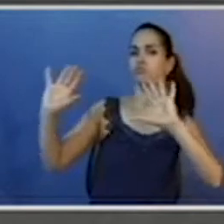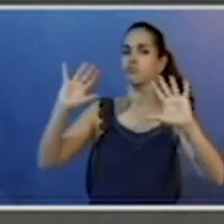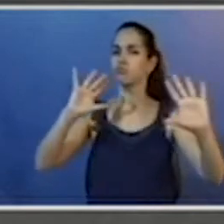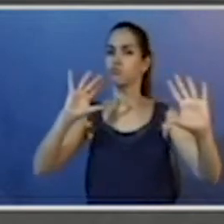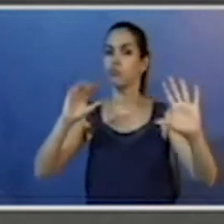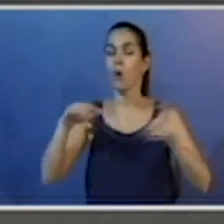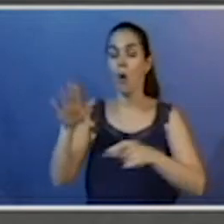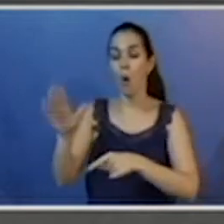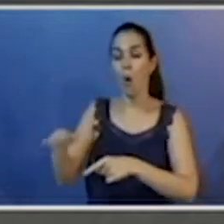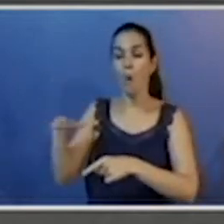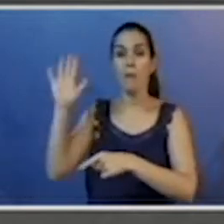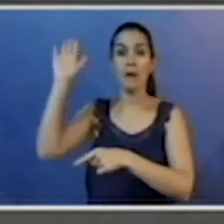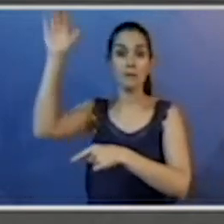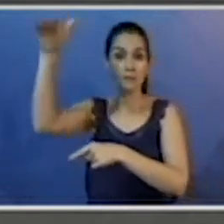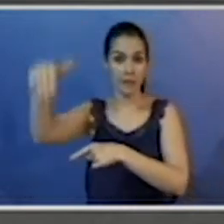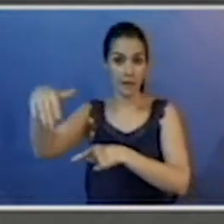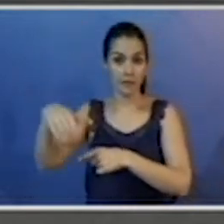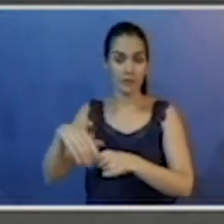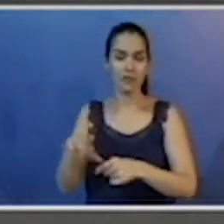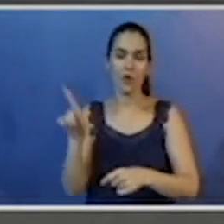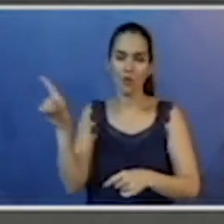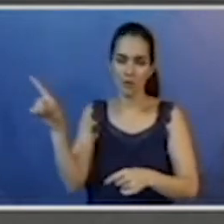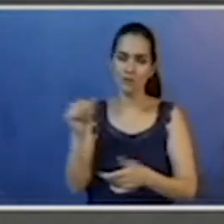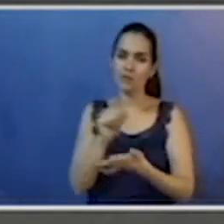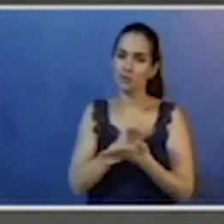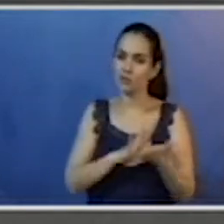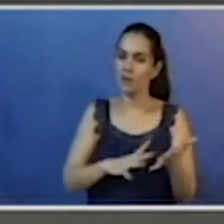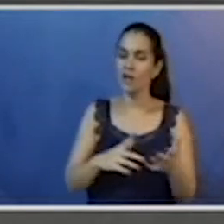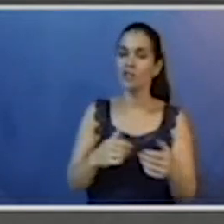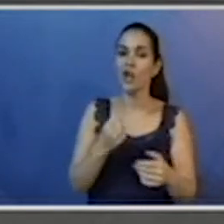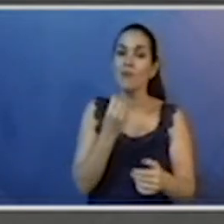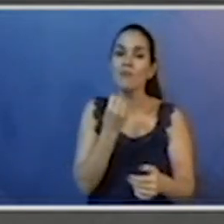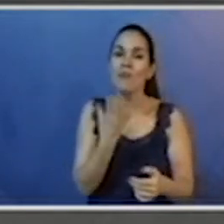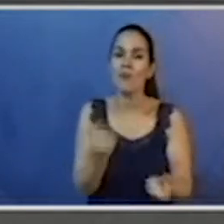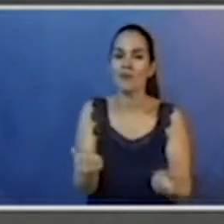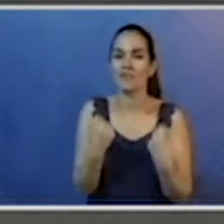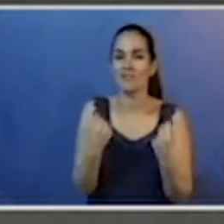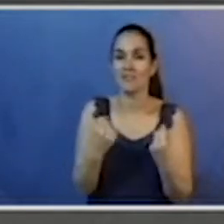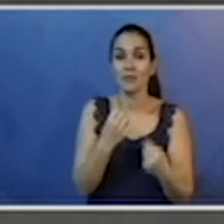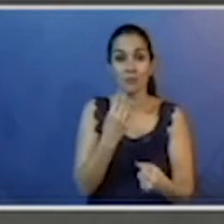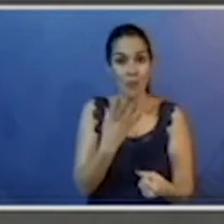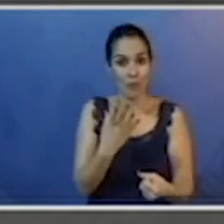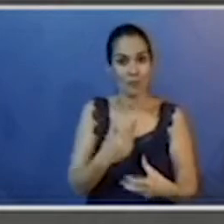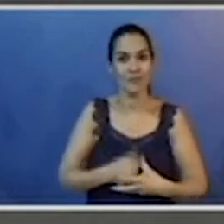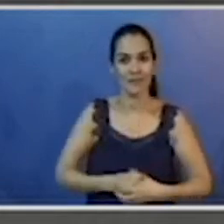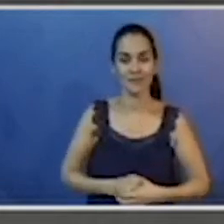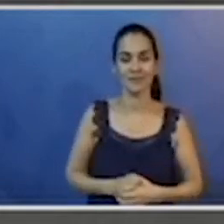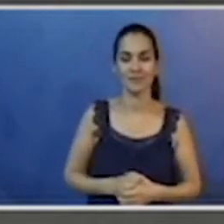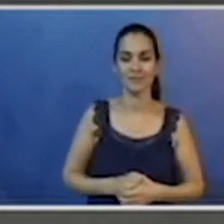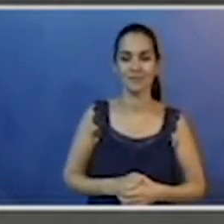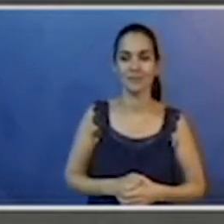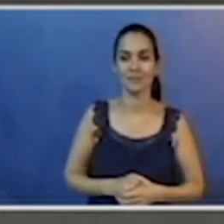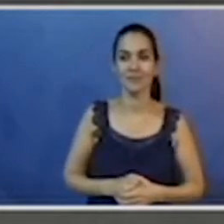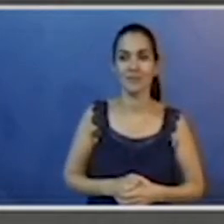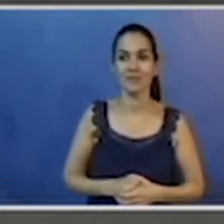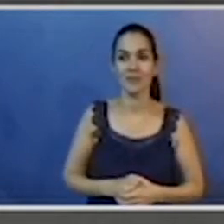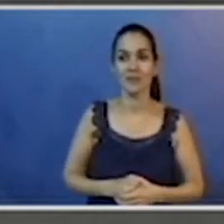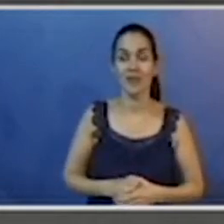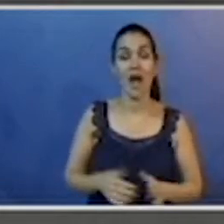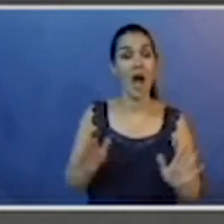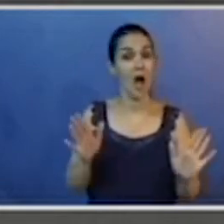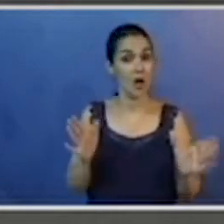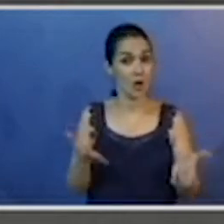basquete na hora de driblar e esses exercícios ajudam bastante certo então vamos lá agora vamos por